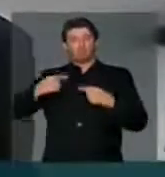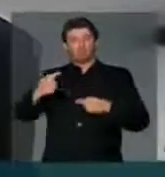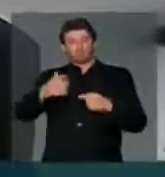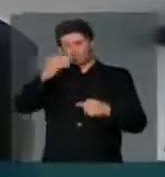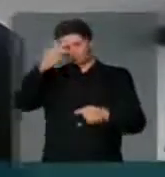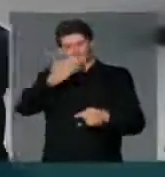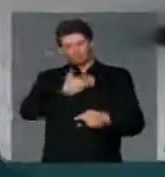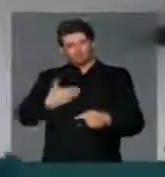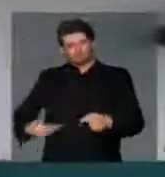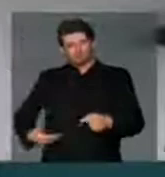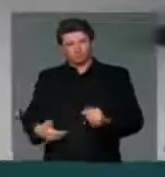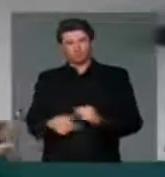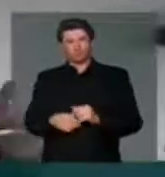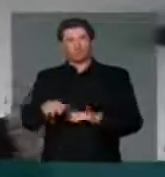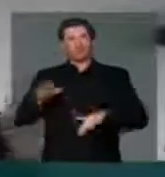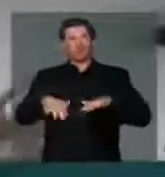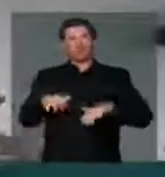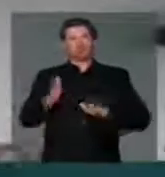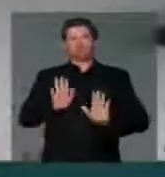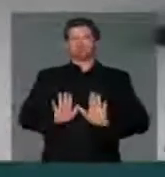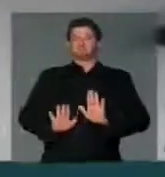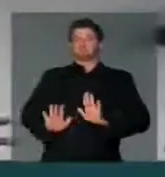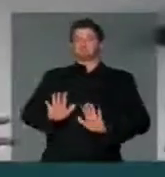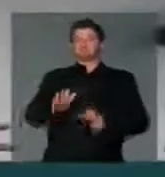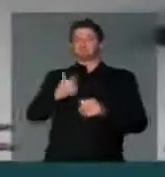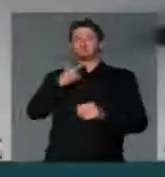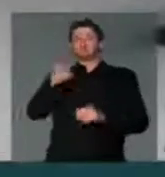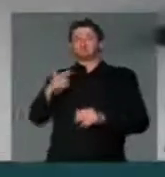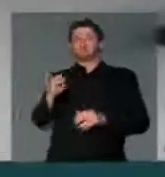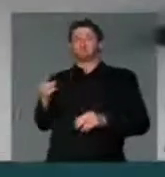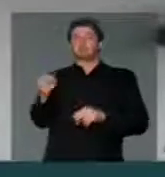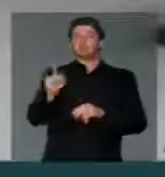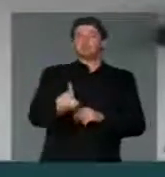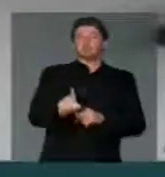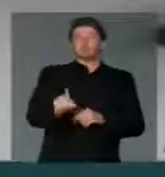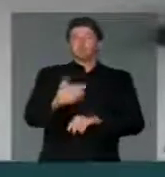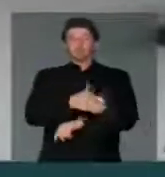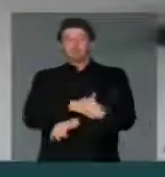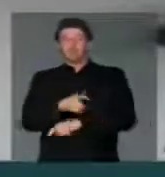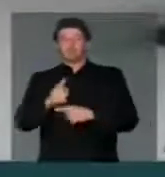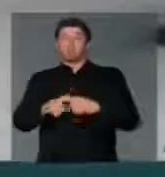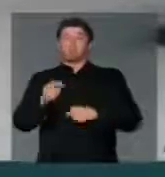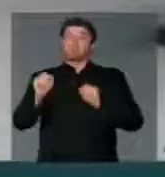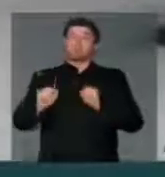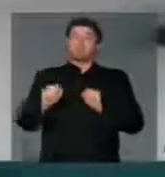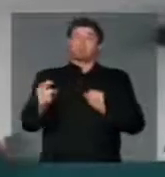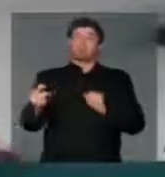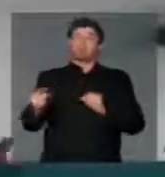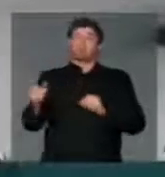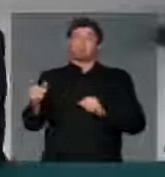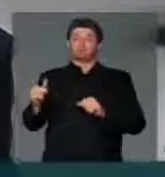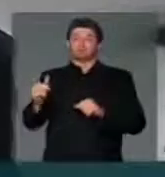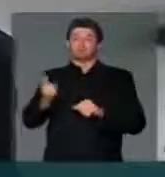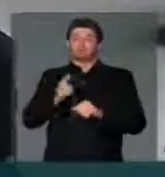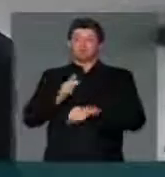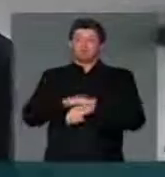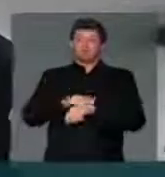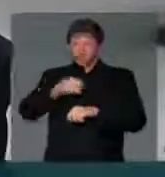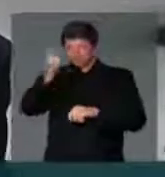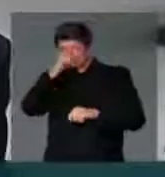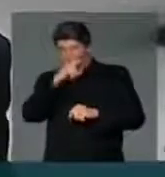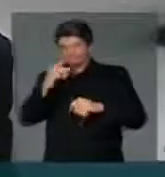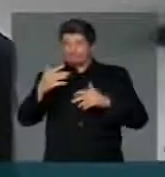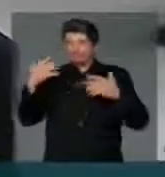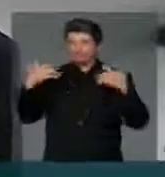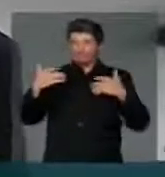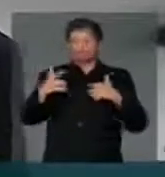homens públicos, às vezes têm receio de ir às ruas, porque podem, naquele momento, estar passando por um processo de